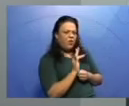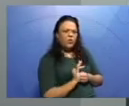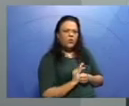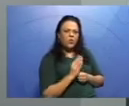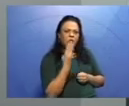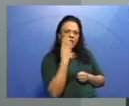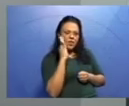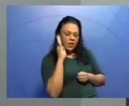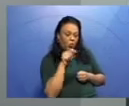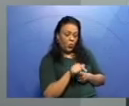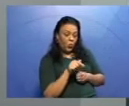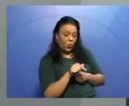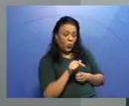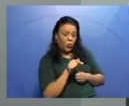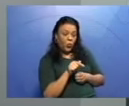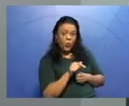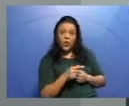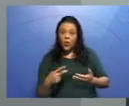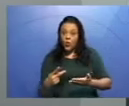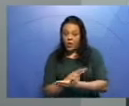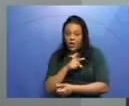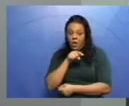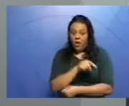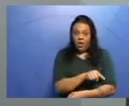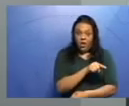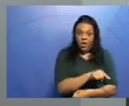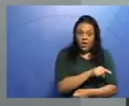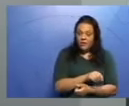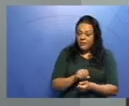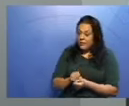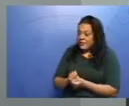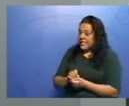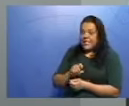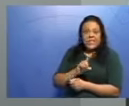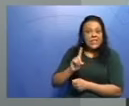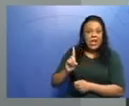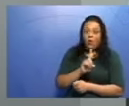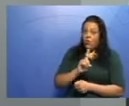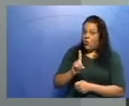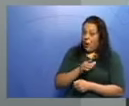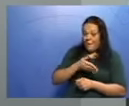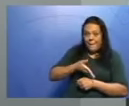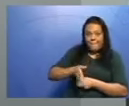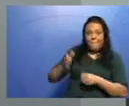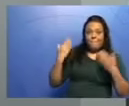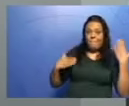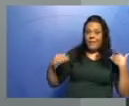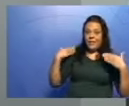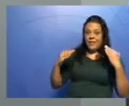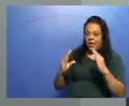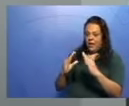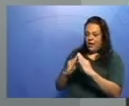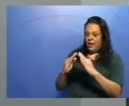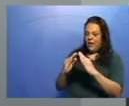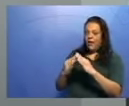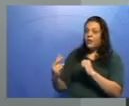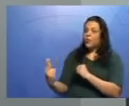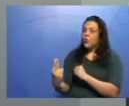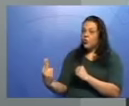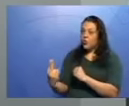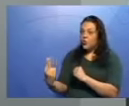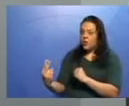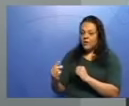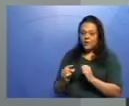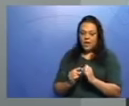o que acontece? Camilo começa a rarear as visitas à casa de Vilela, começa a